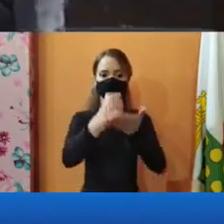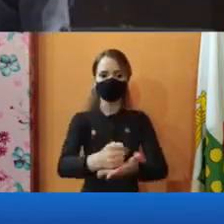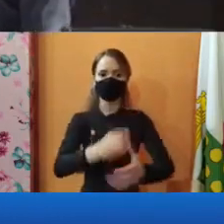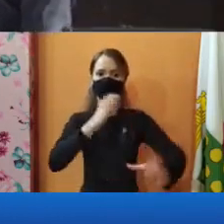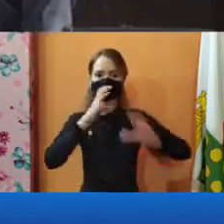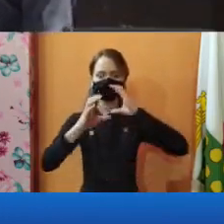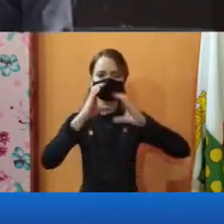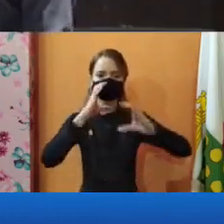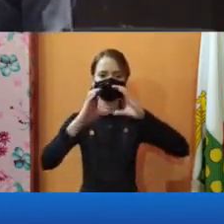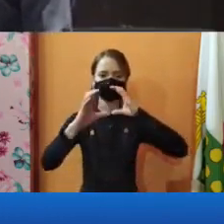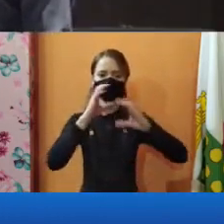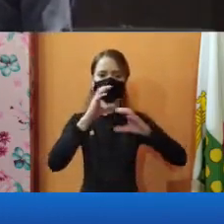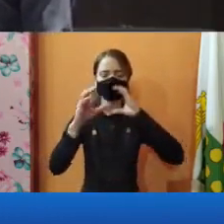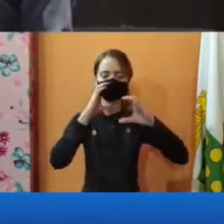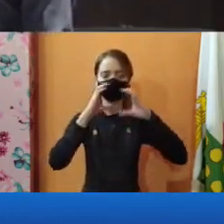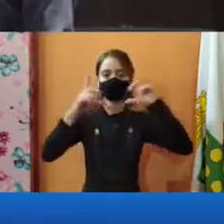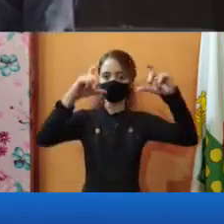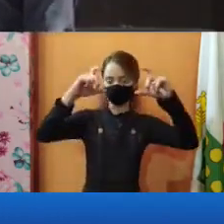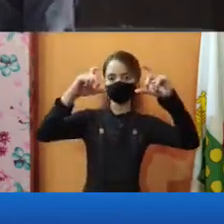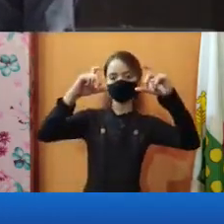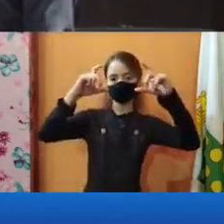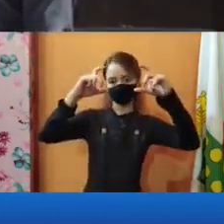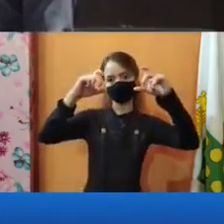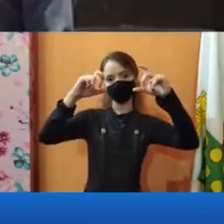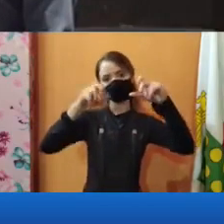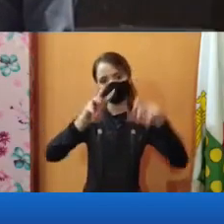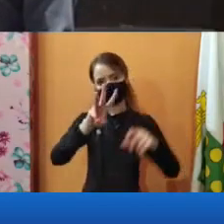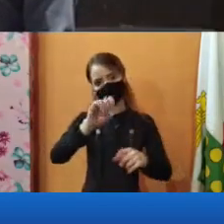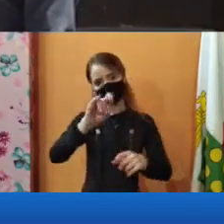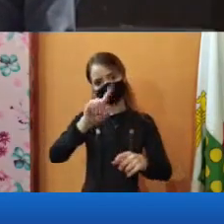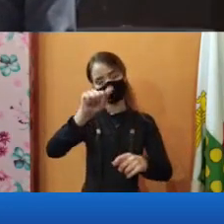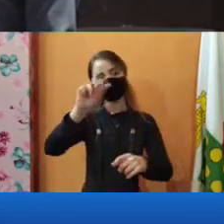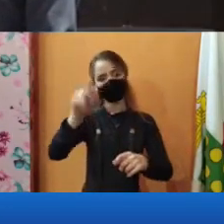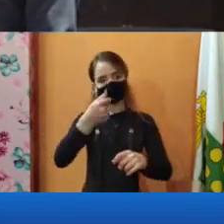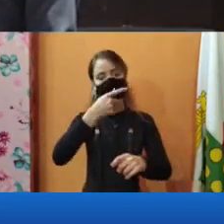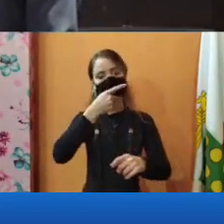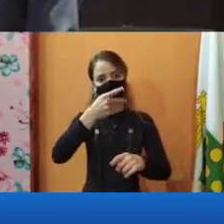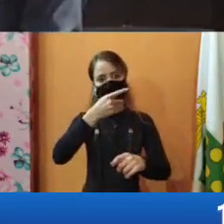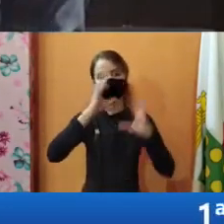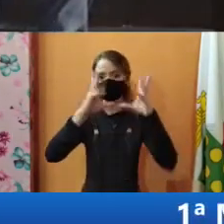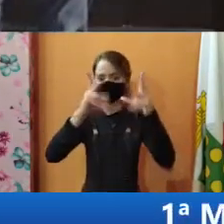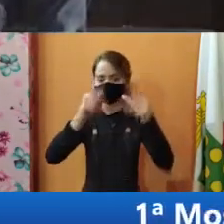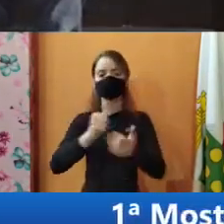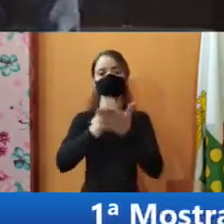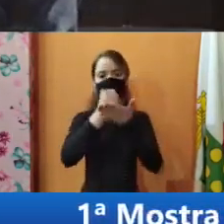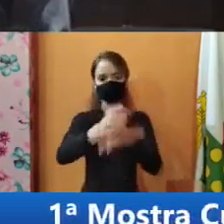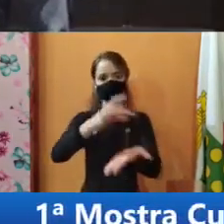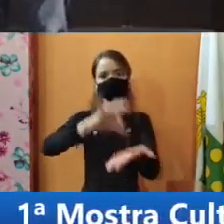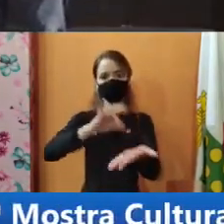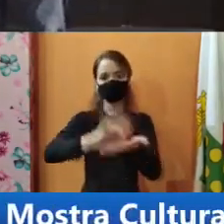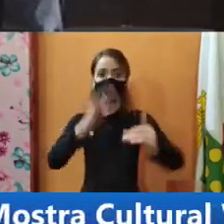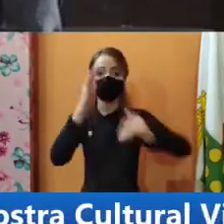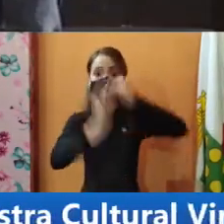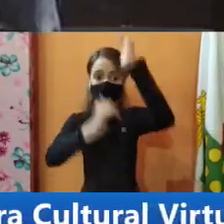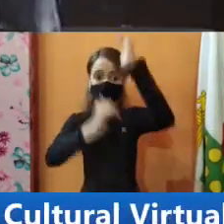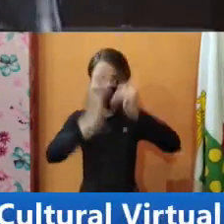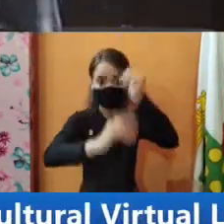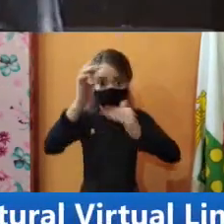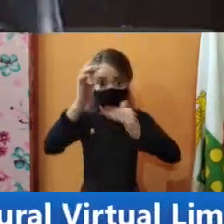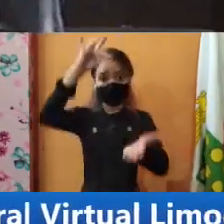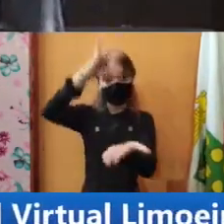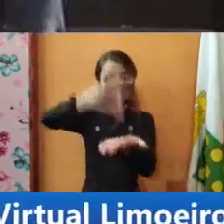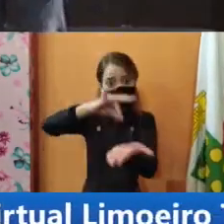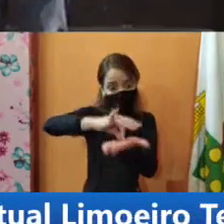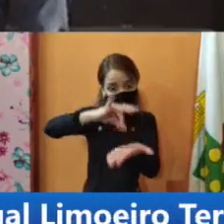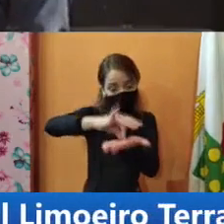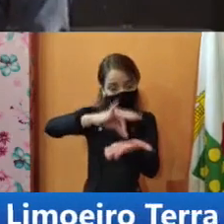comunicação. Wilker, você é tudo isso que você falou. E esse somatório lhe faz um grande comunicador, né? Então,